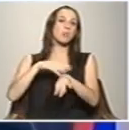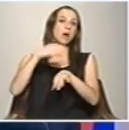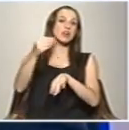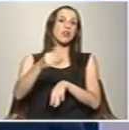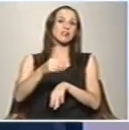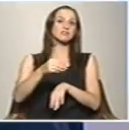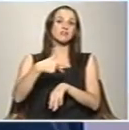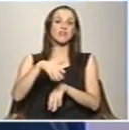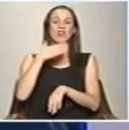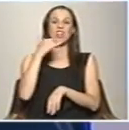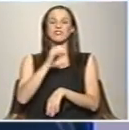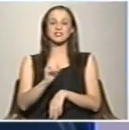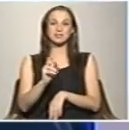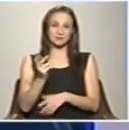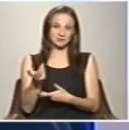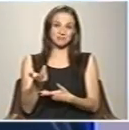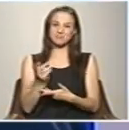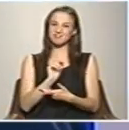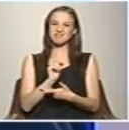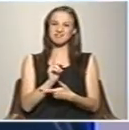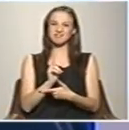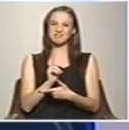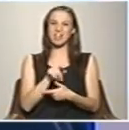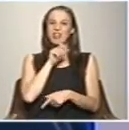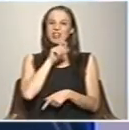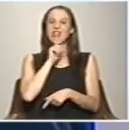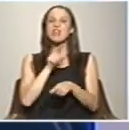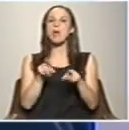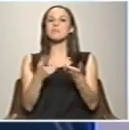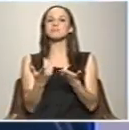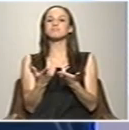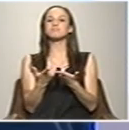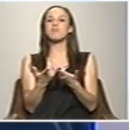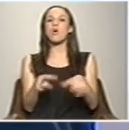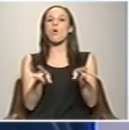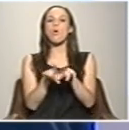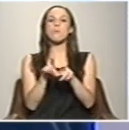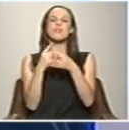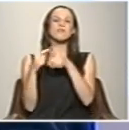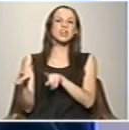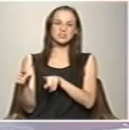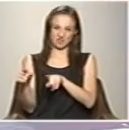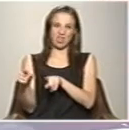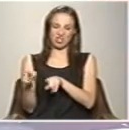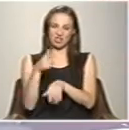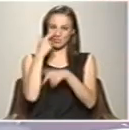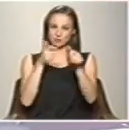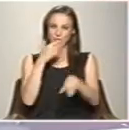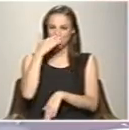Portanto, há uma grande heterogeneidade do grupo das pessoas mais velhas. E esta é uma característica que todos temos que assumir. Que é mais